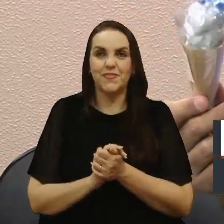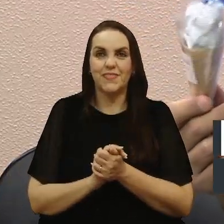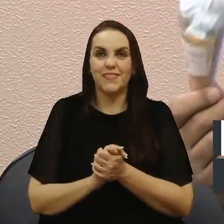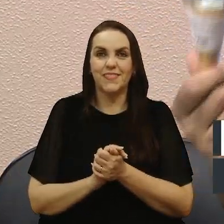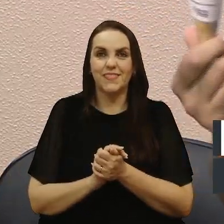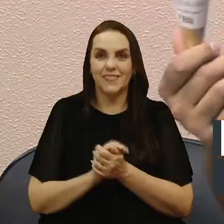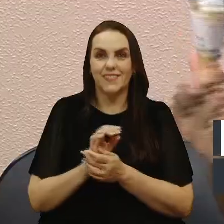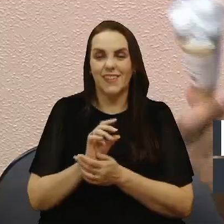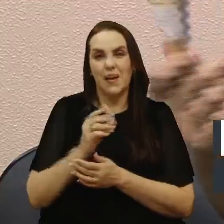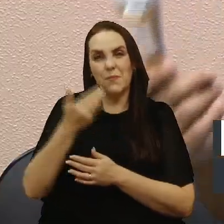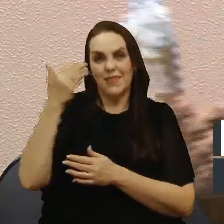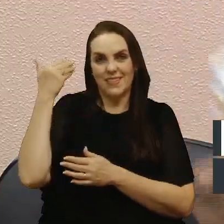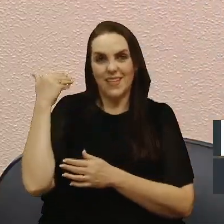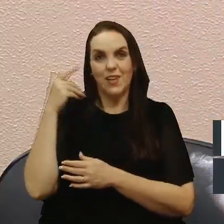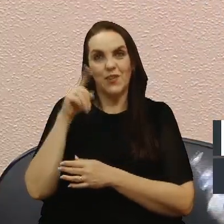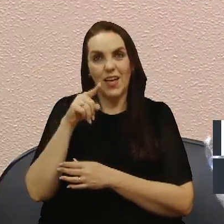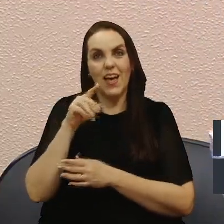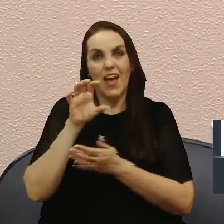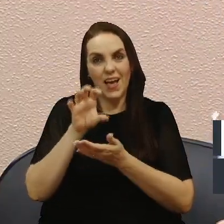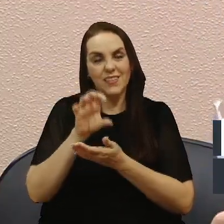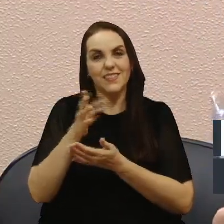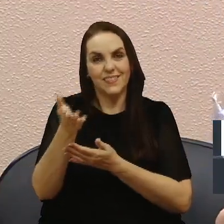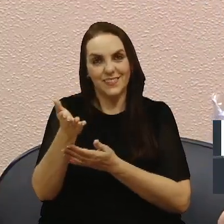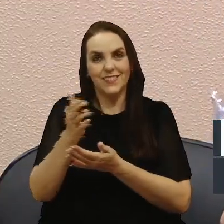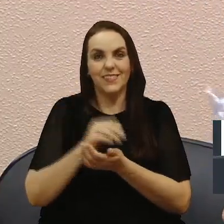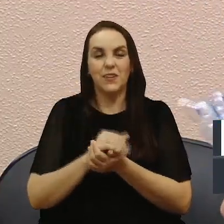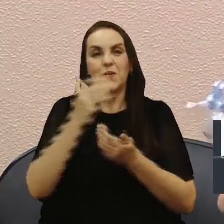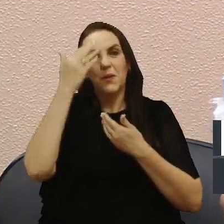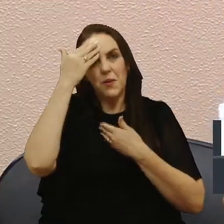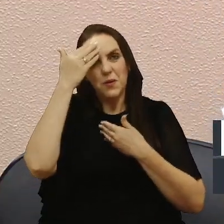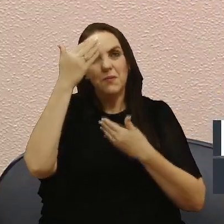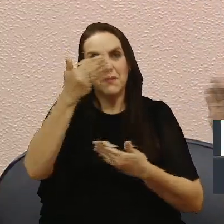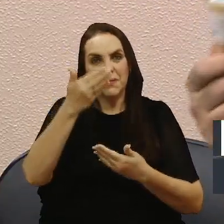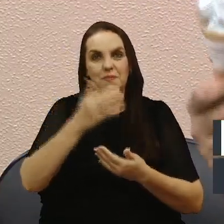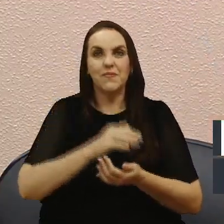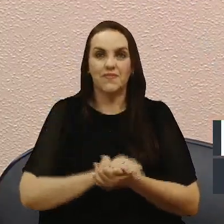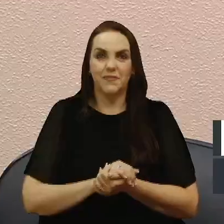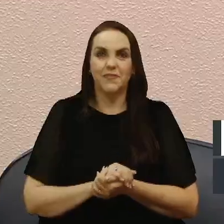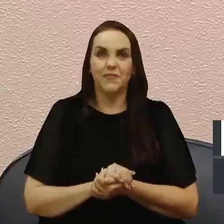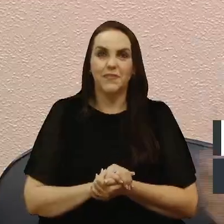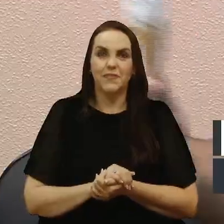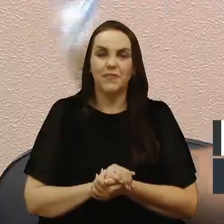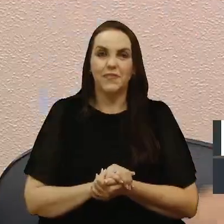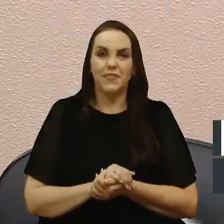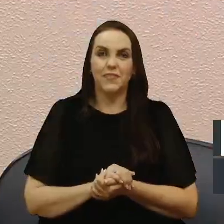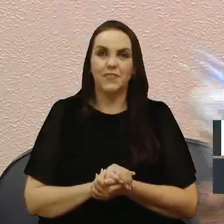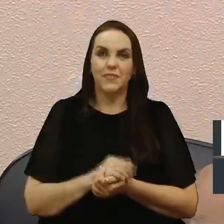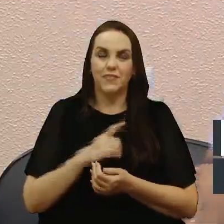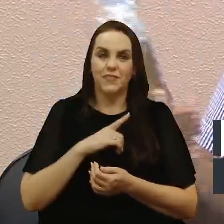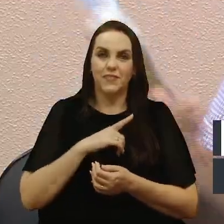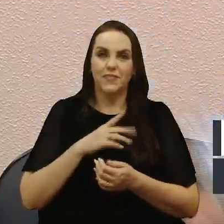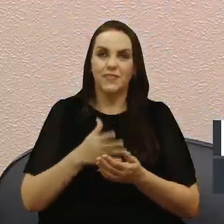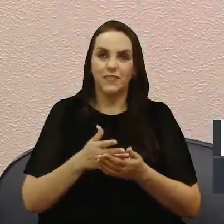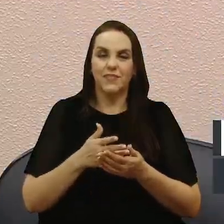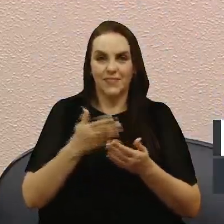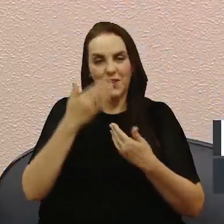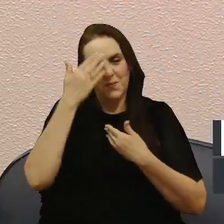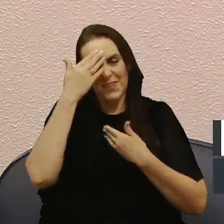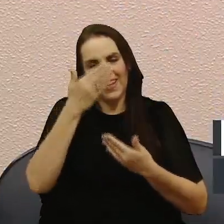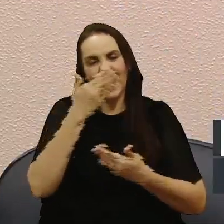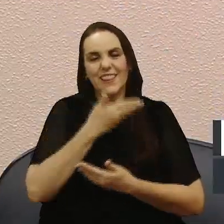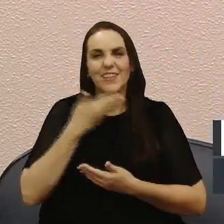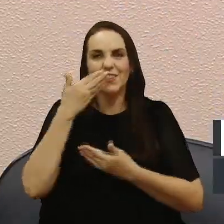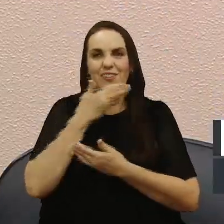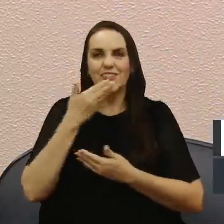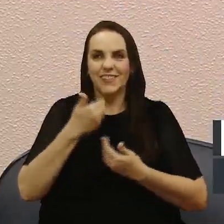tempos atrás era assim. Então, muito obrigado por nos adoçar, né, e lembrar que a gente é colega e que a gente pode